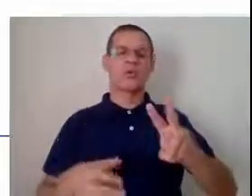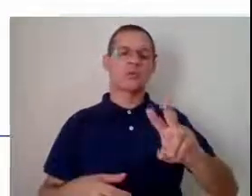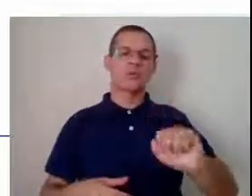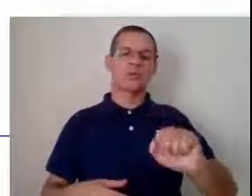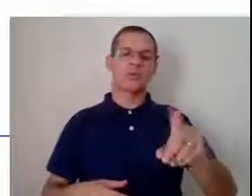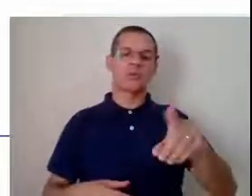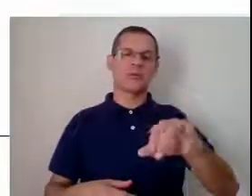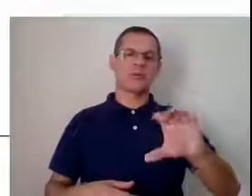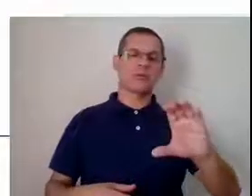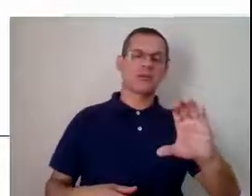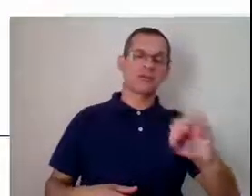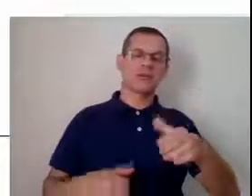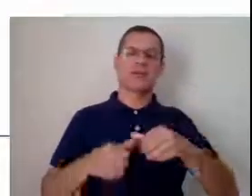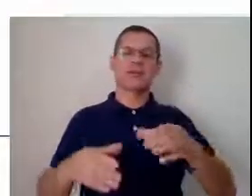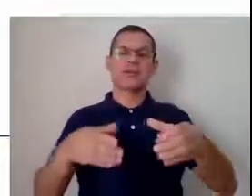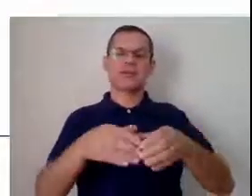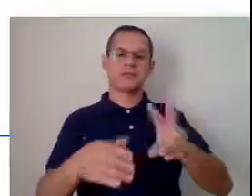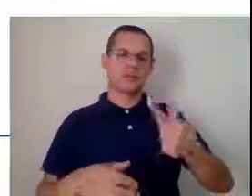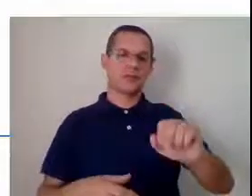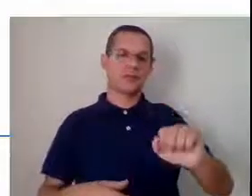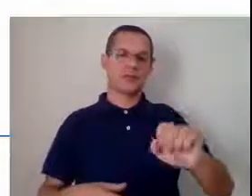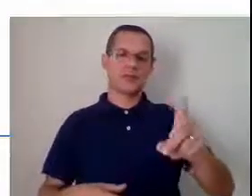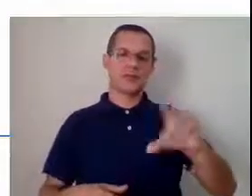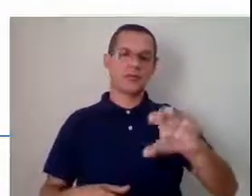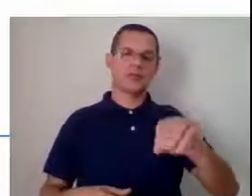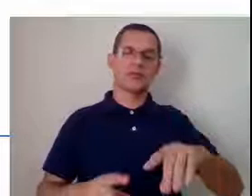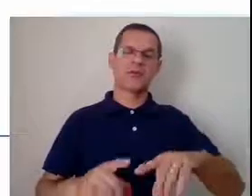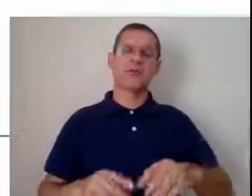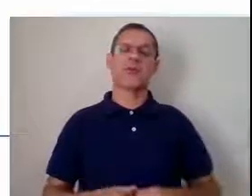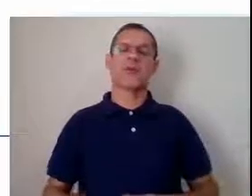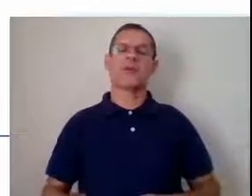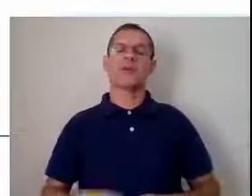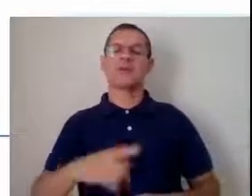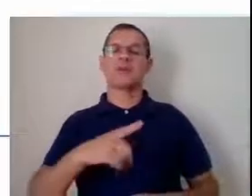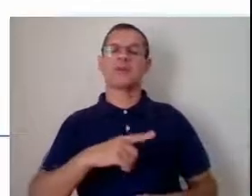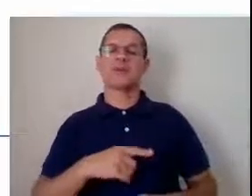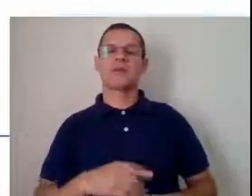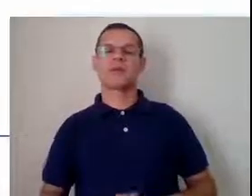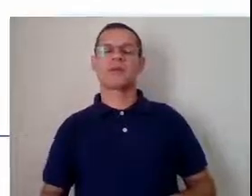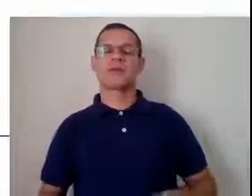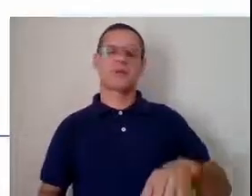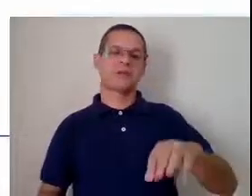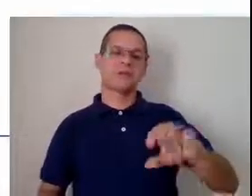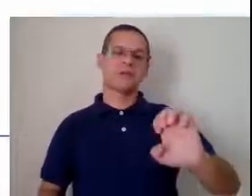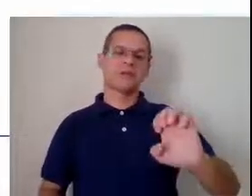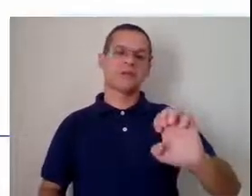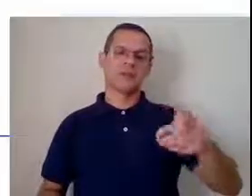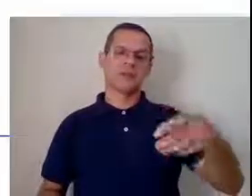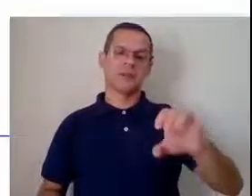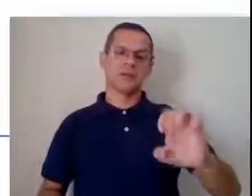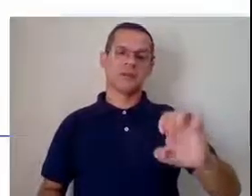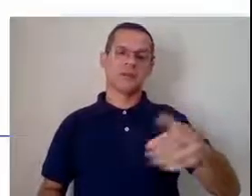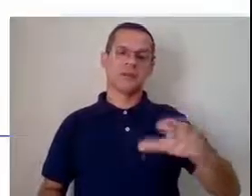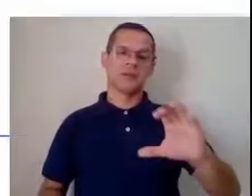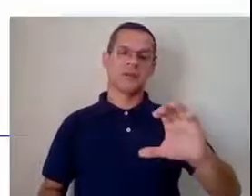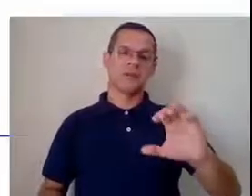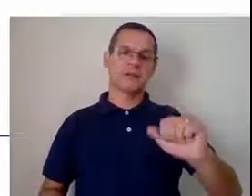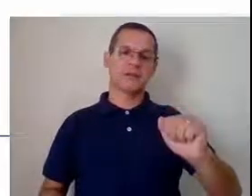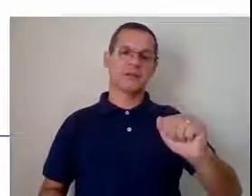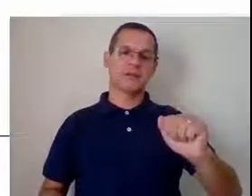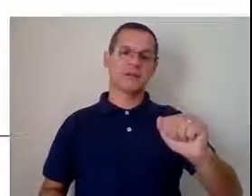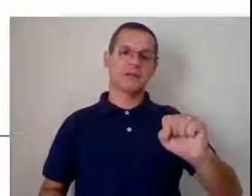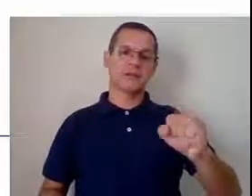vazio. Esse conjunto vazio é uma das exceções, tá? Então, esse conjunto vazio, ele